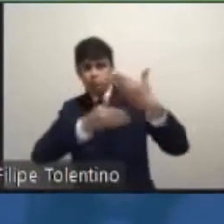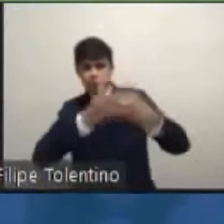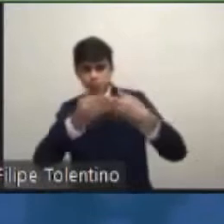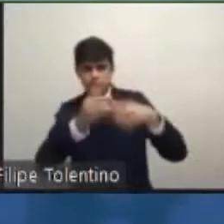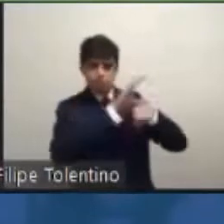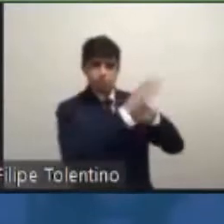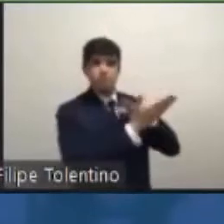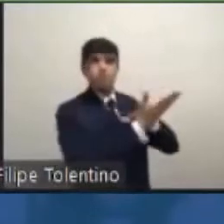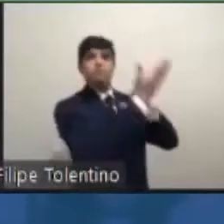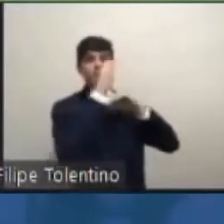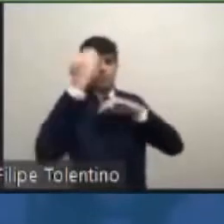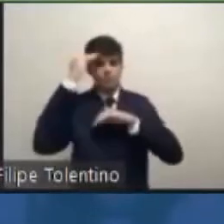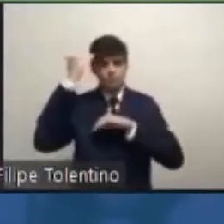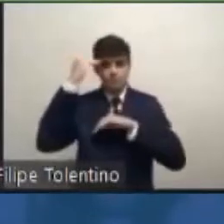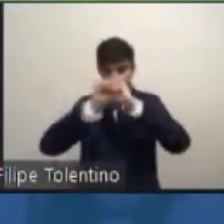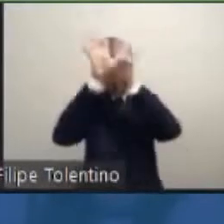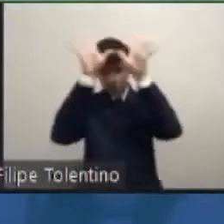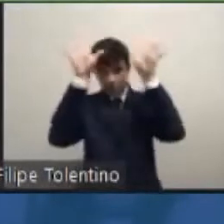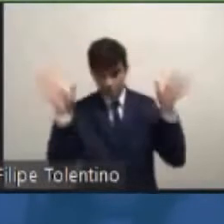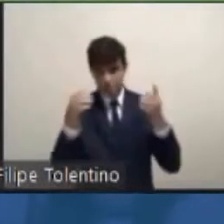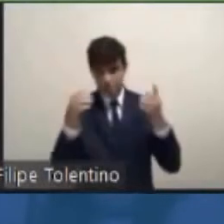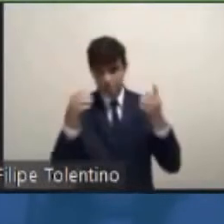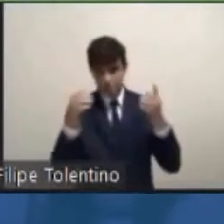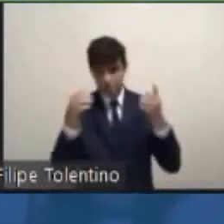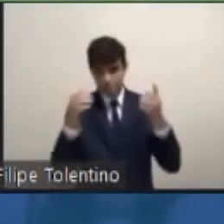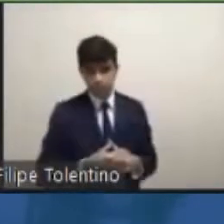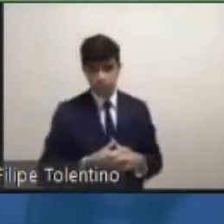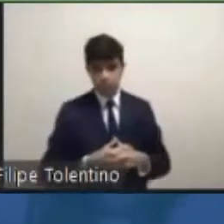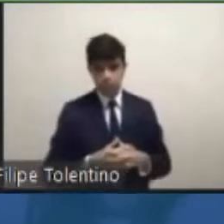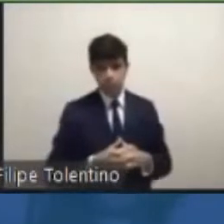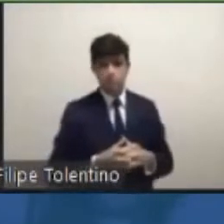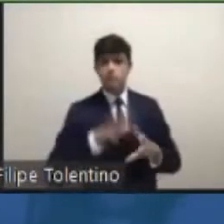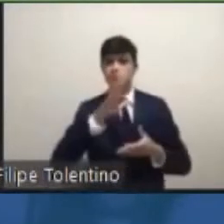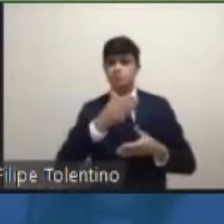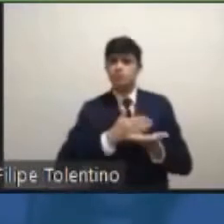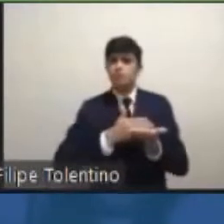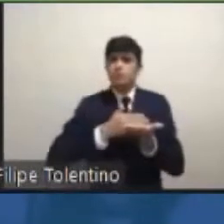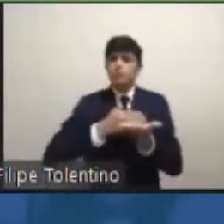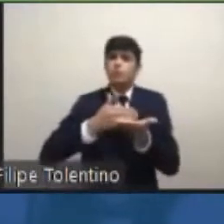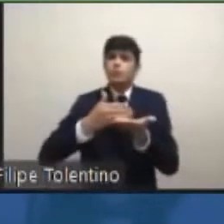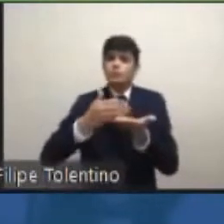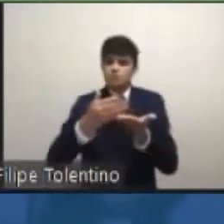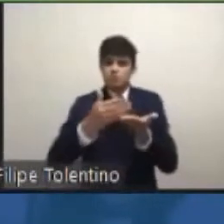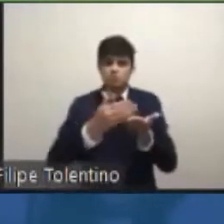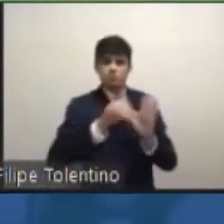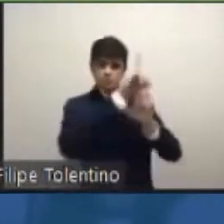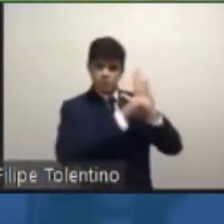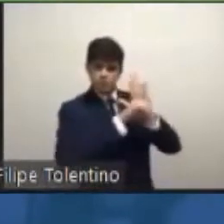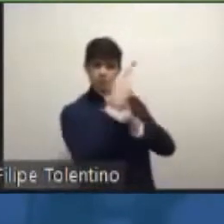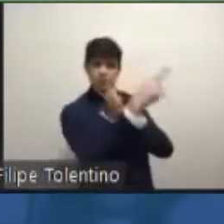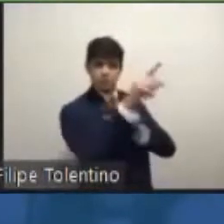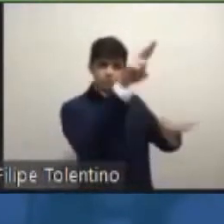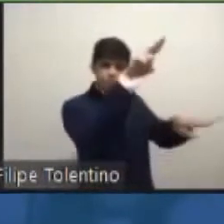normas que são emitidas aqui no país. Esse princípio da dignidade da pessoa humana, ele afeta a interpretação do artigo